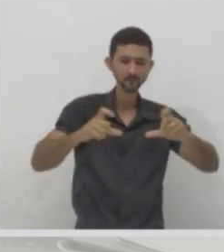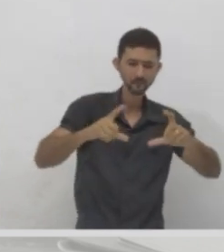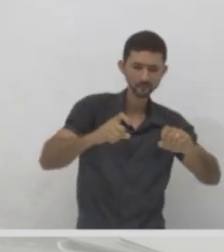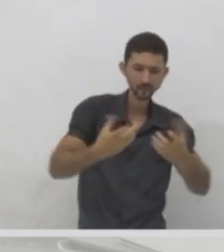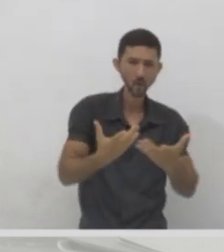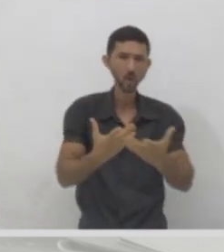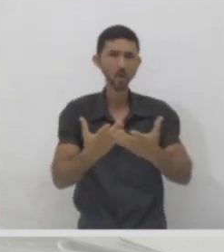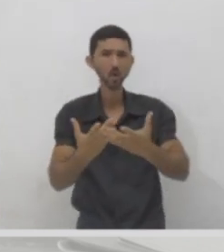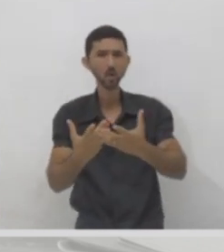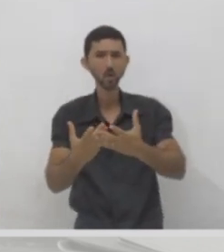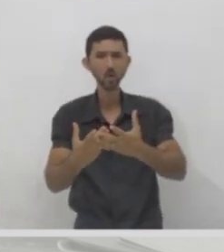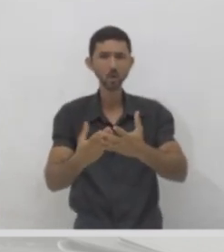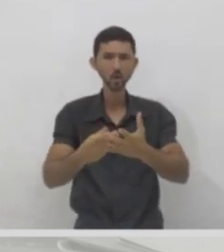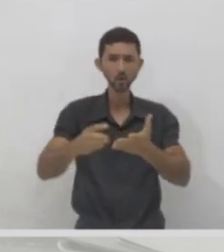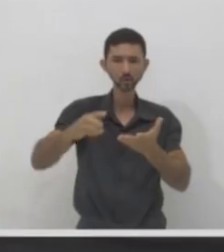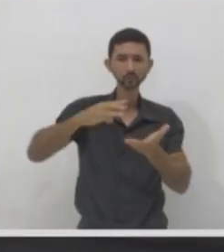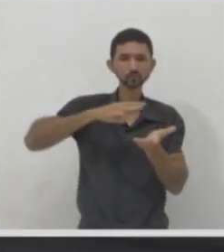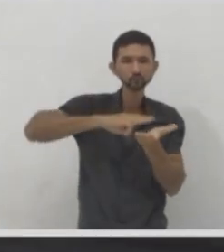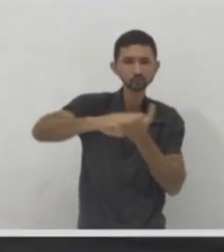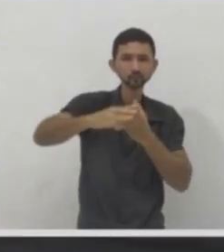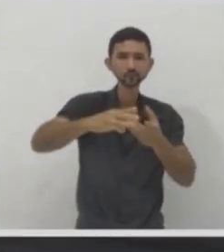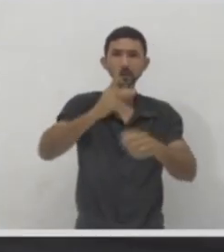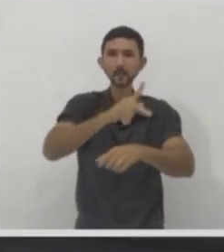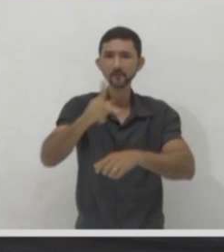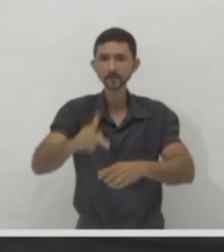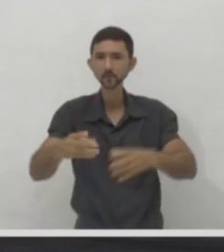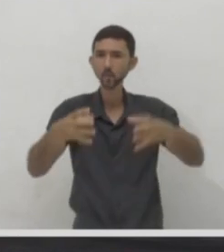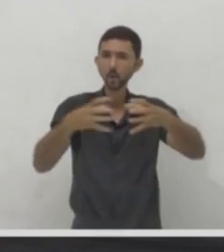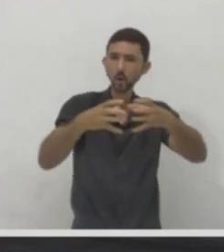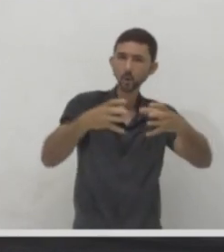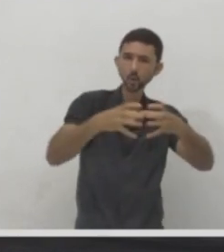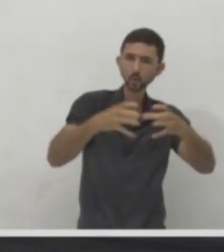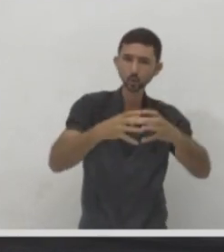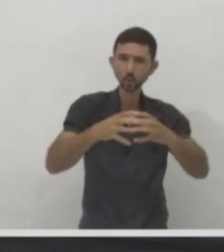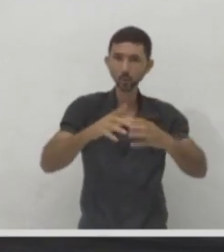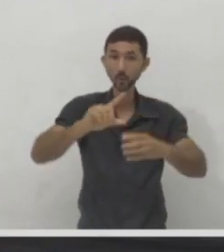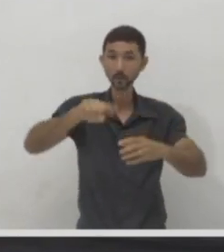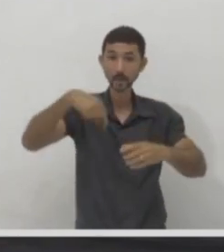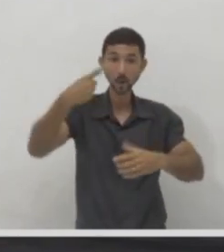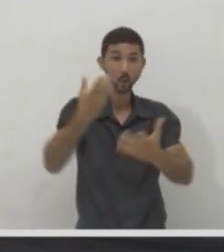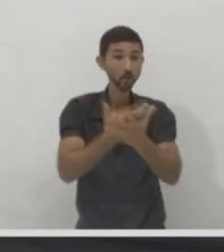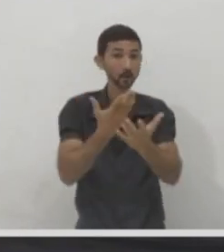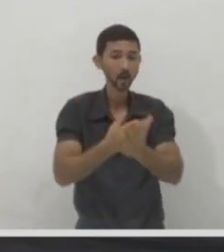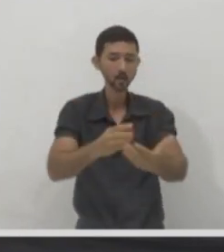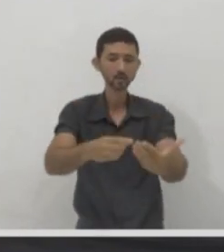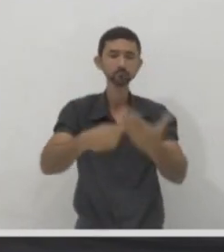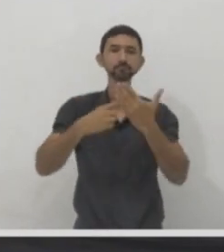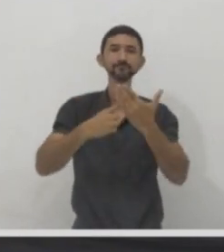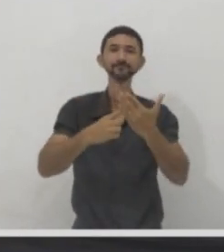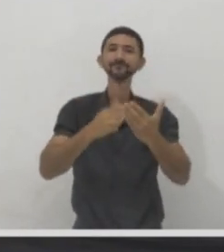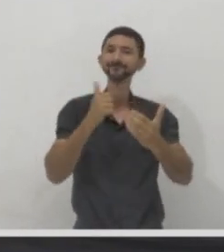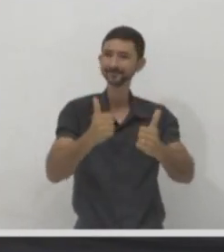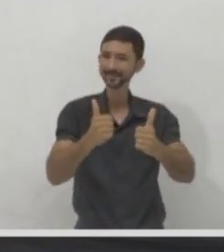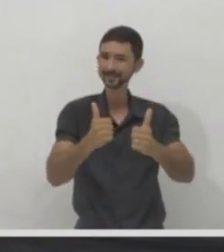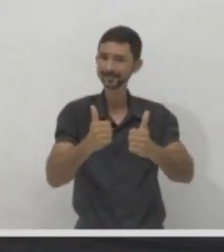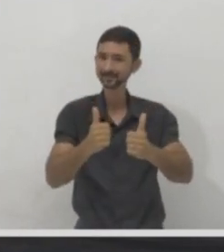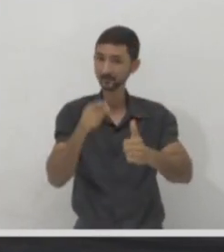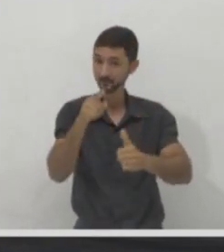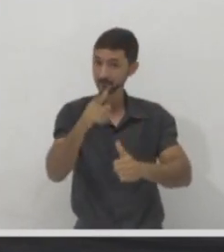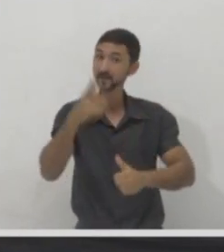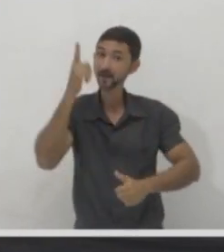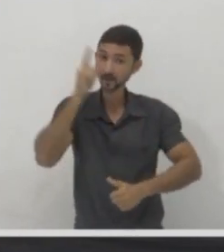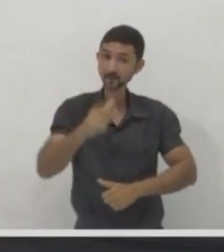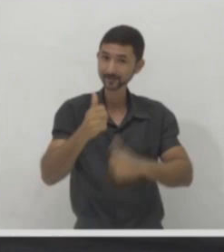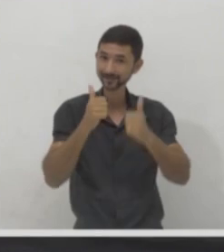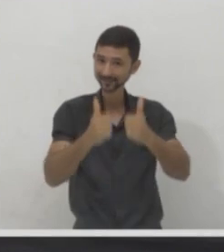uma foto para sua professora, para os seus grupos, e aí a gente vai ter o retorno desse desafio. Eu tenho certeza que vocês vão conseguir. Tudo